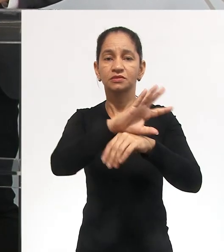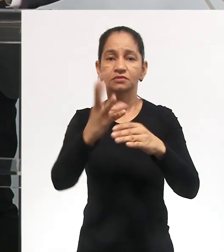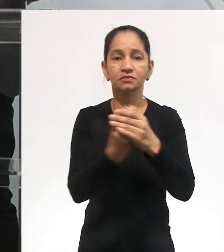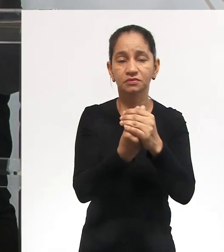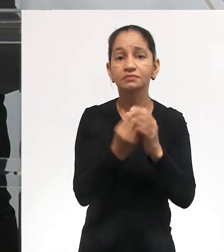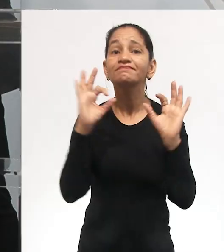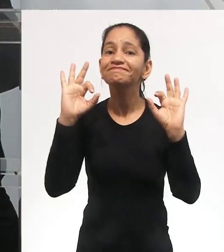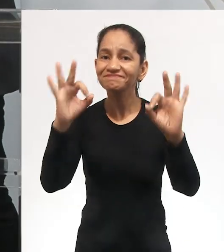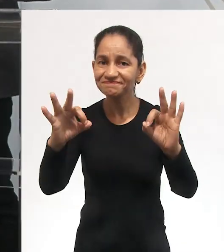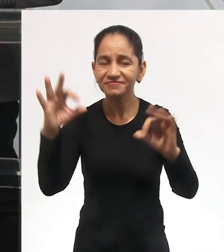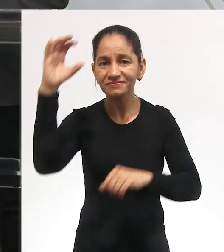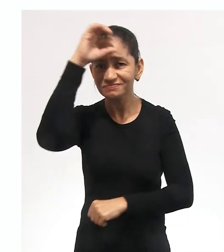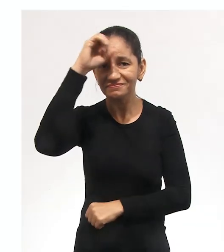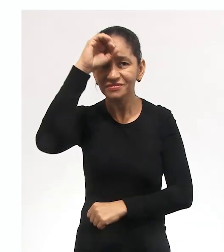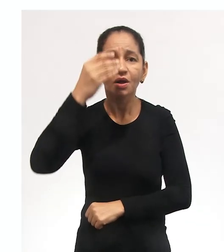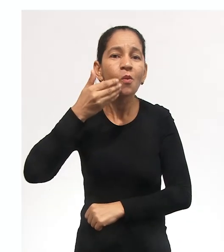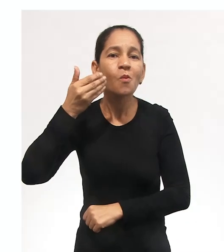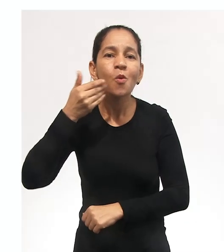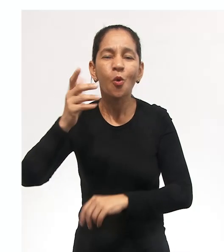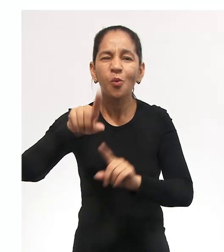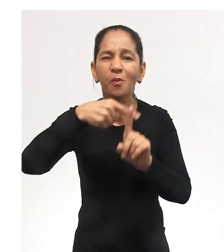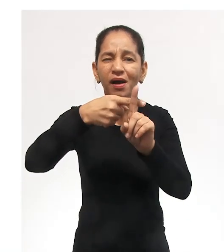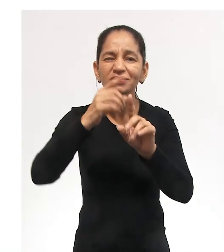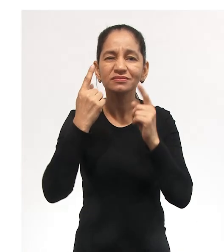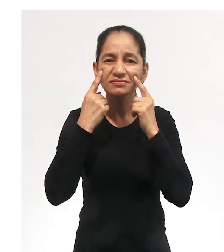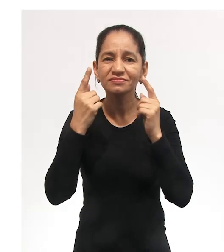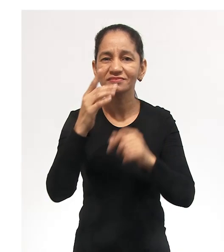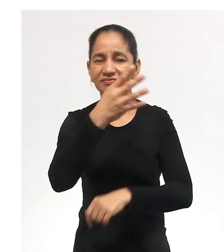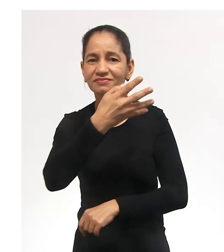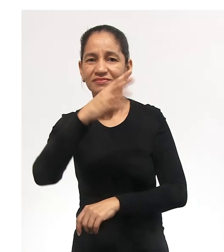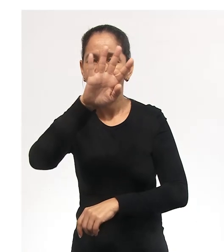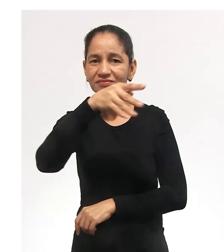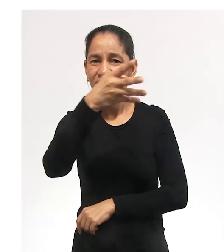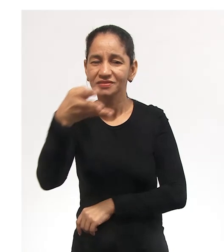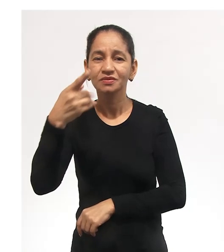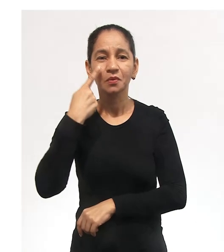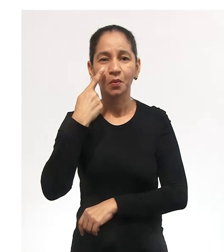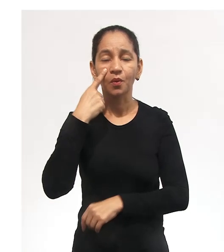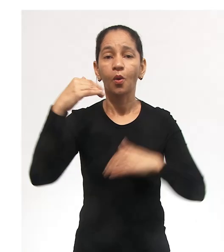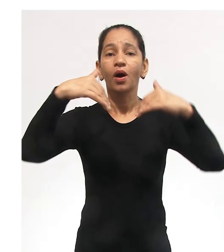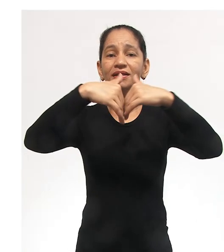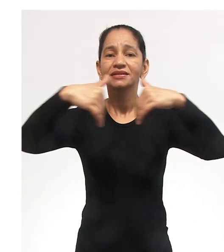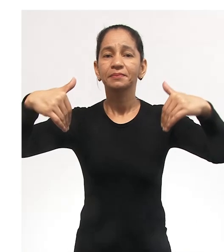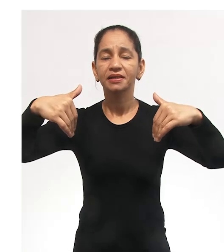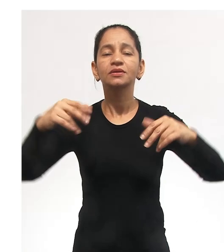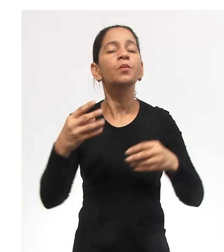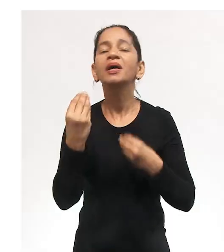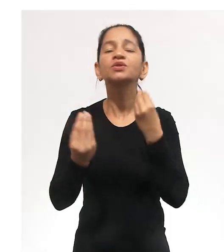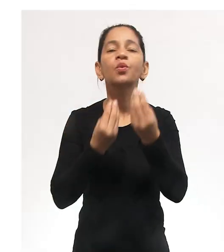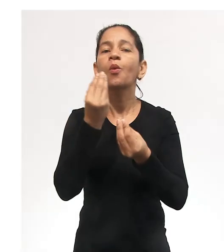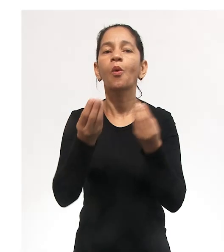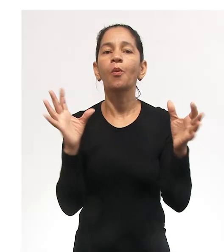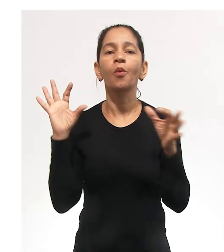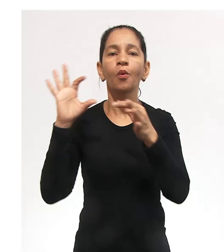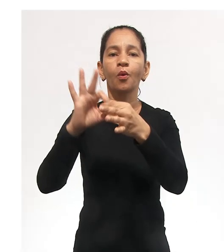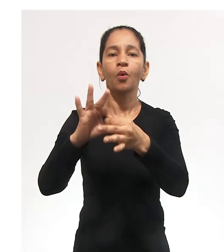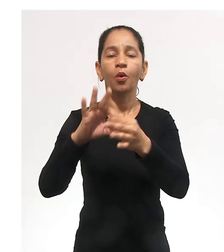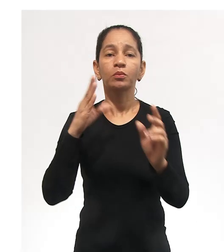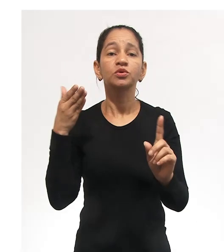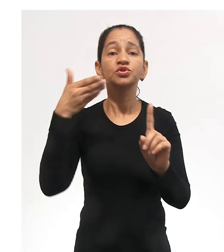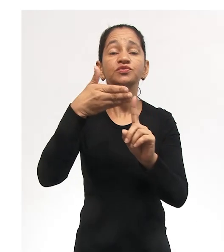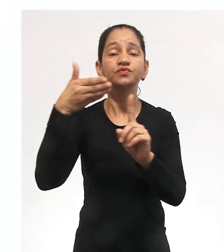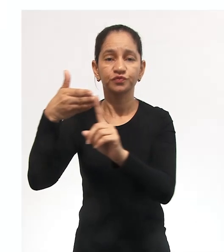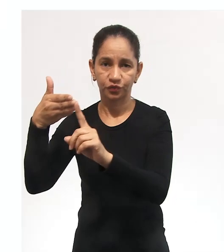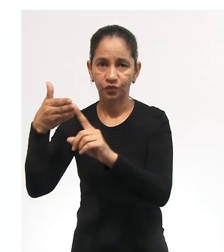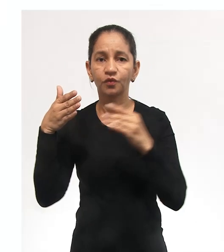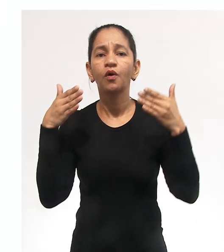si, tá? Vamos aprender um pouquinho mais sobre eles? Olha lá no slide. Aqui nós temos a ideia da separação dos poderes ainda, só que agora num contexto de funções, né? Fala